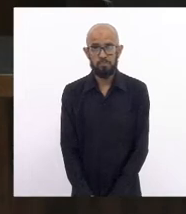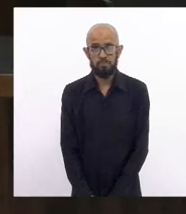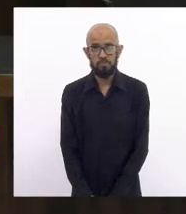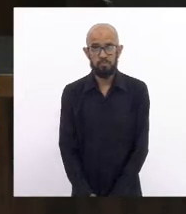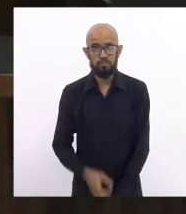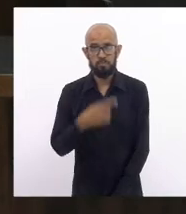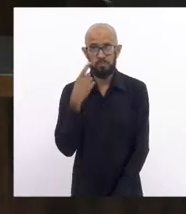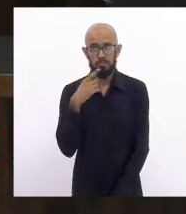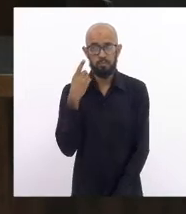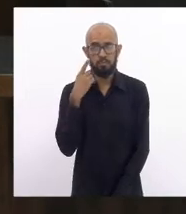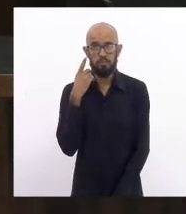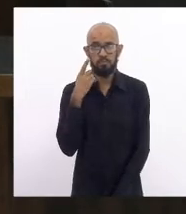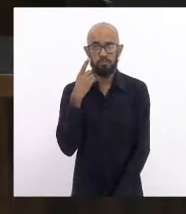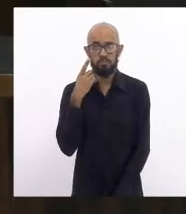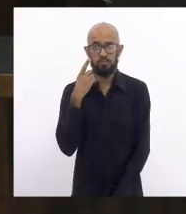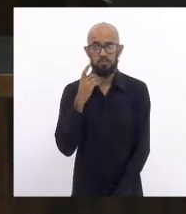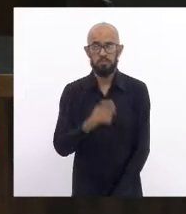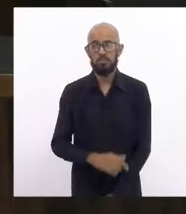Deputado